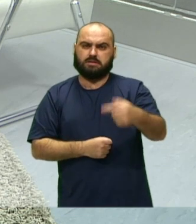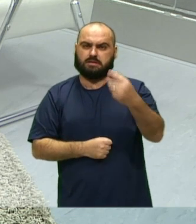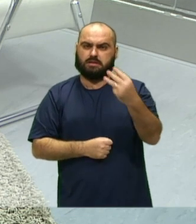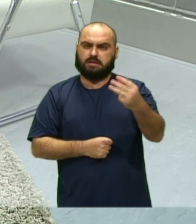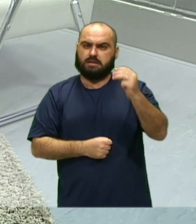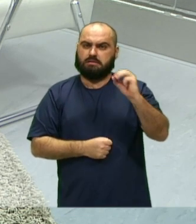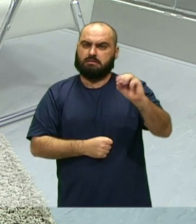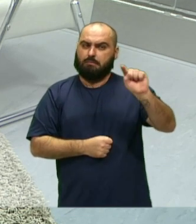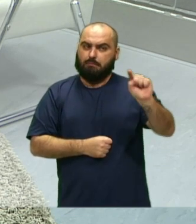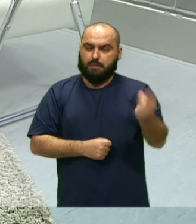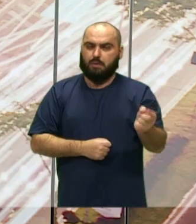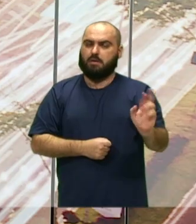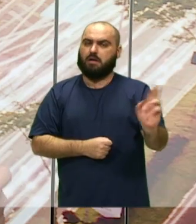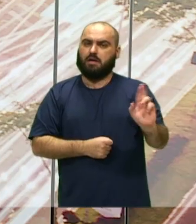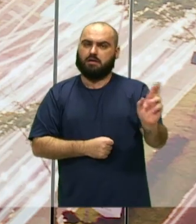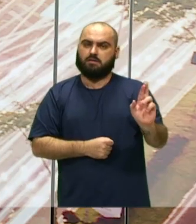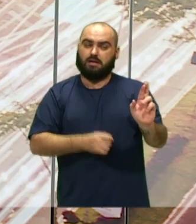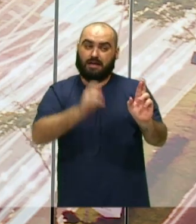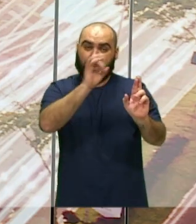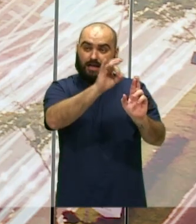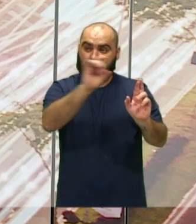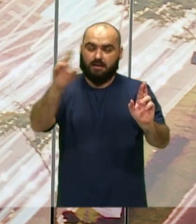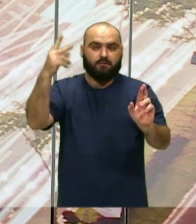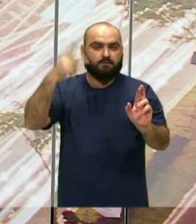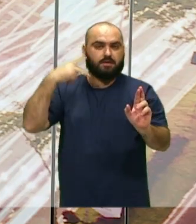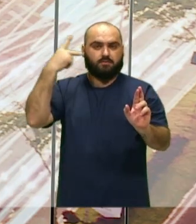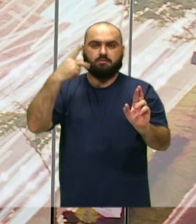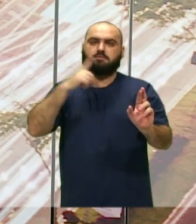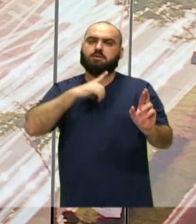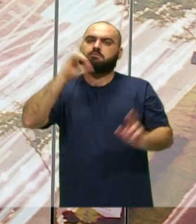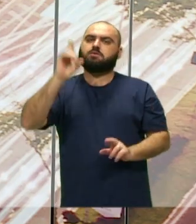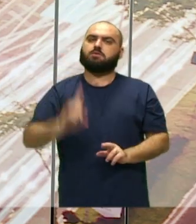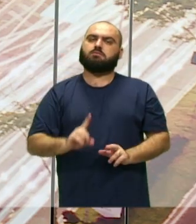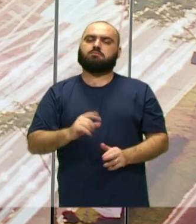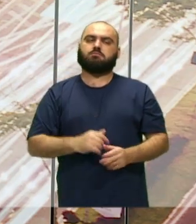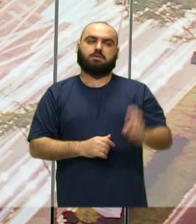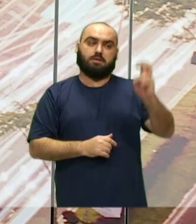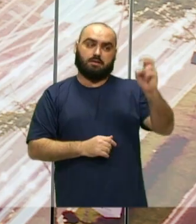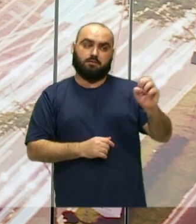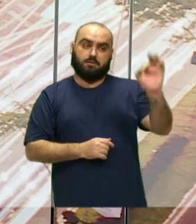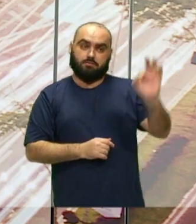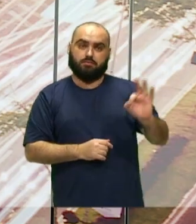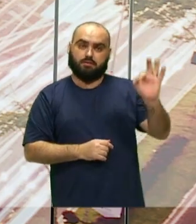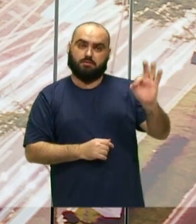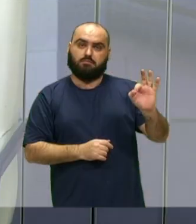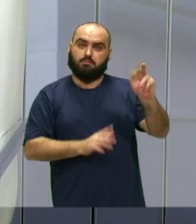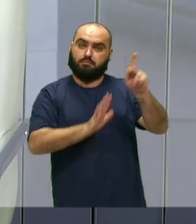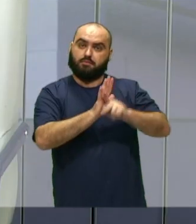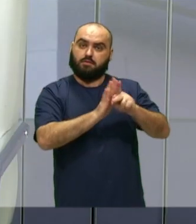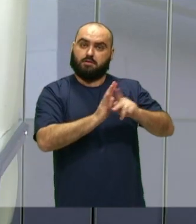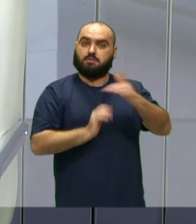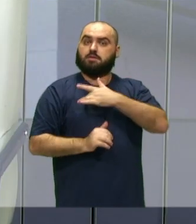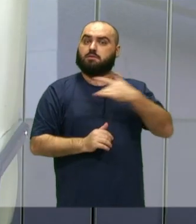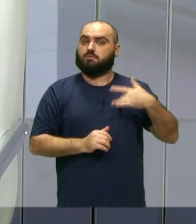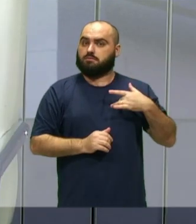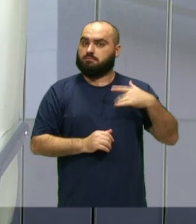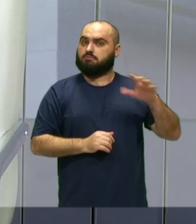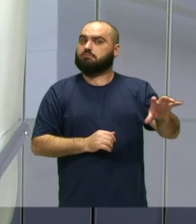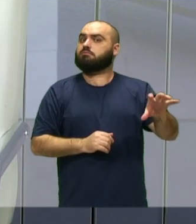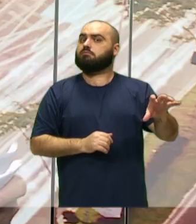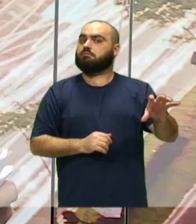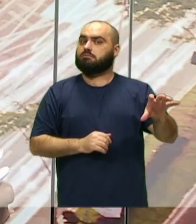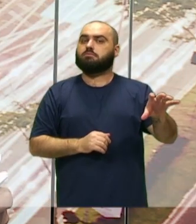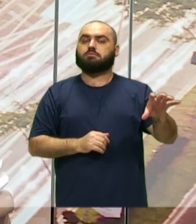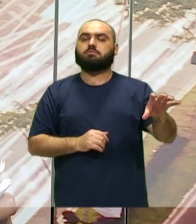730 e poucos mil reais que cada vereador pôde mandar. 50% para projetos vinculados à saúde, para fazer alguma coisa bem